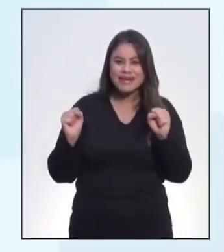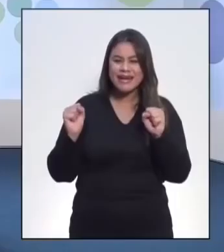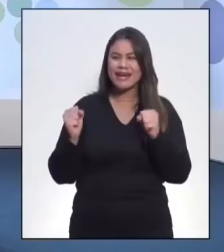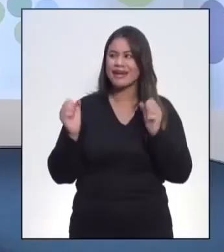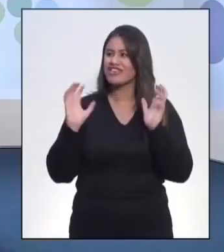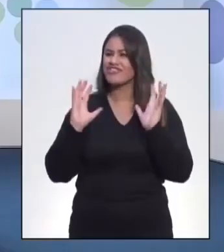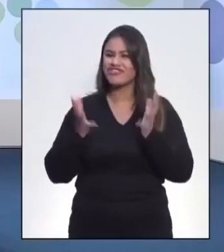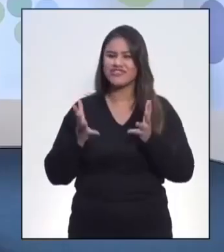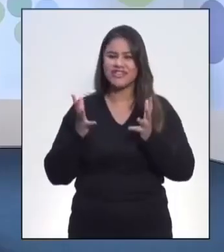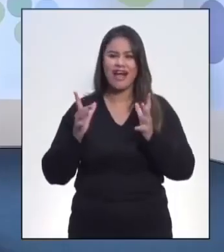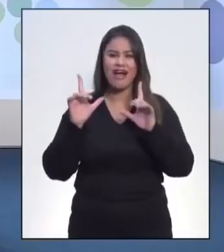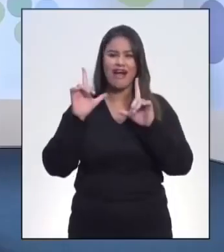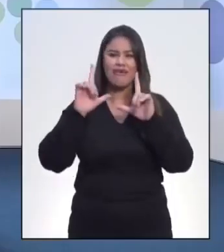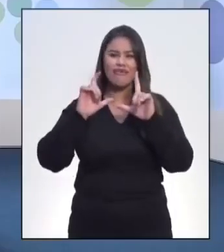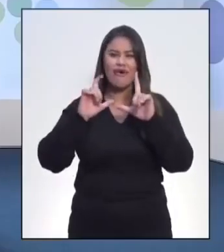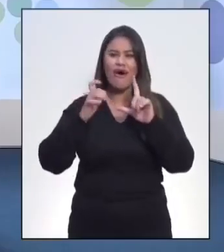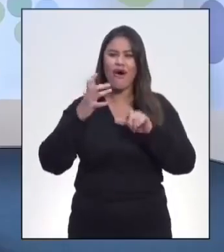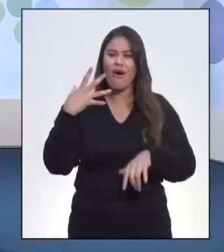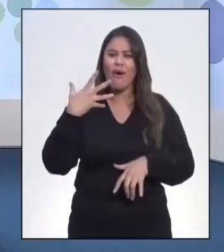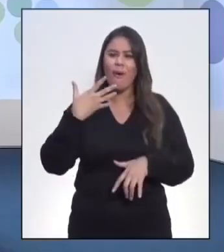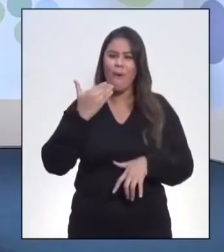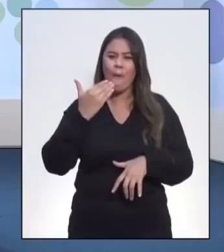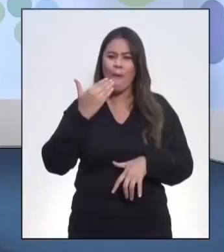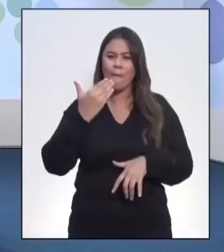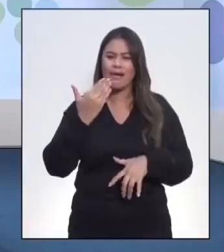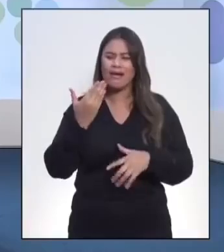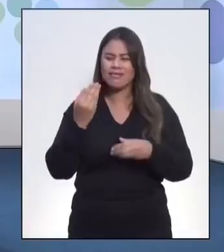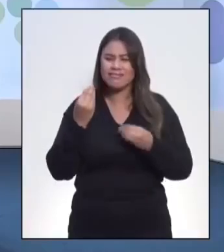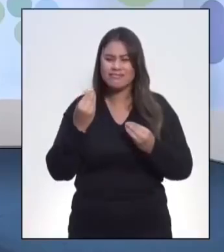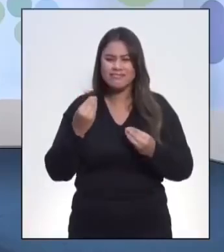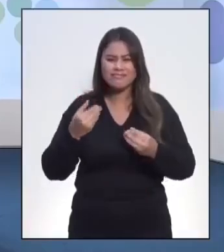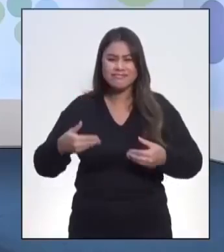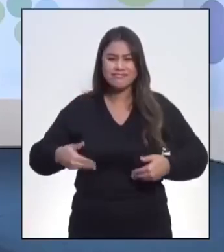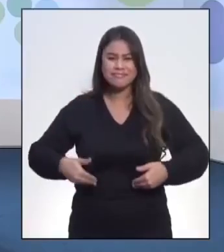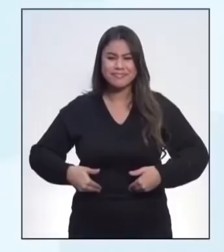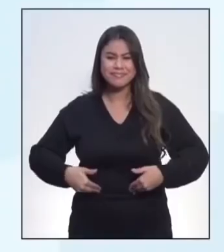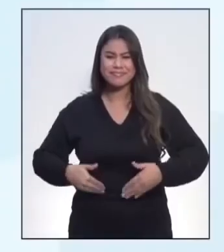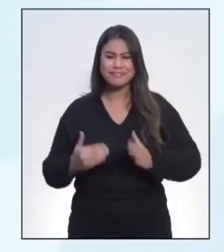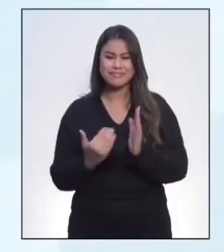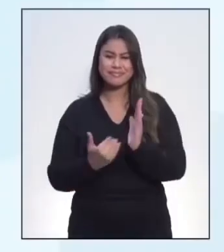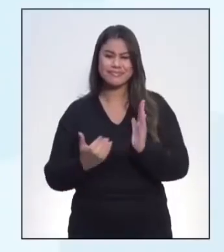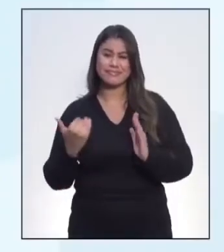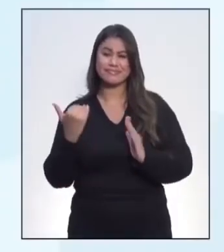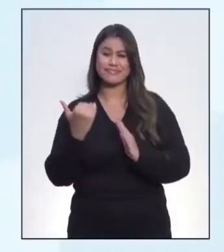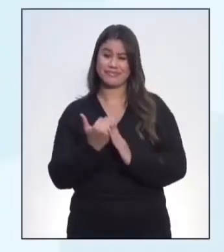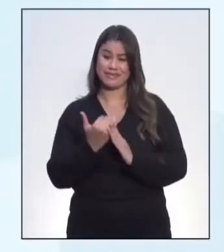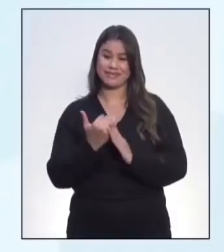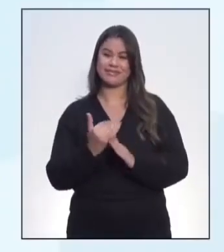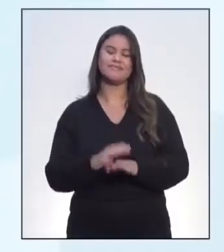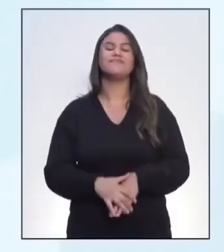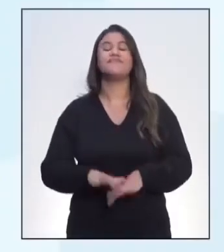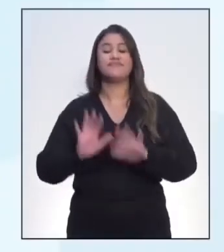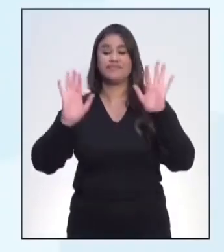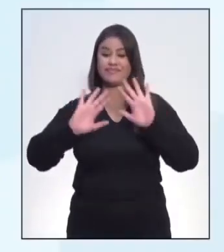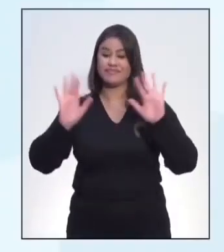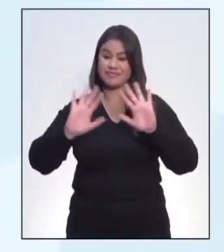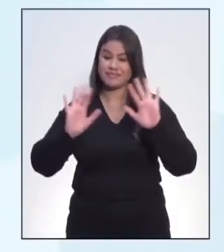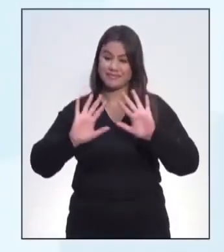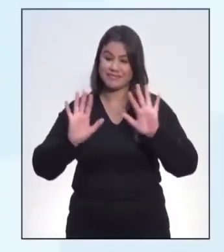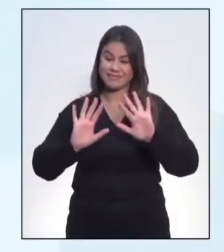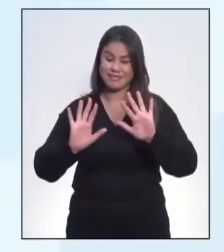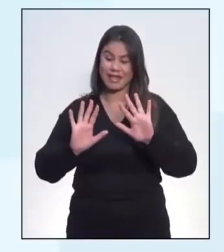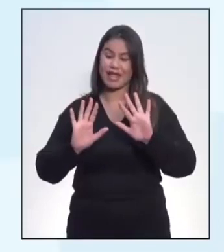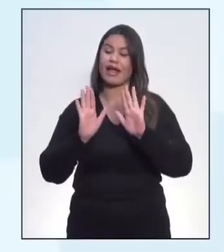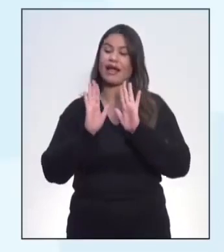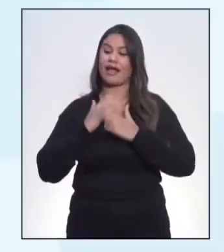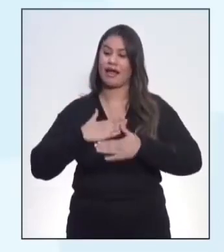essa ideia dos hambúrgueres para dar mais fome ainda. É verdade, tá? Mas aqui, a ideia é simples, não tem nenhum tipo de informação,